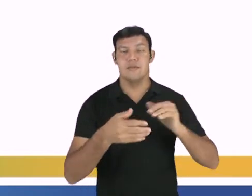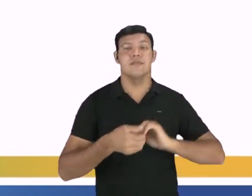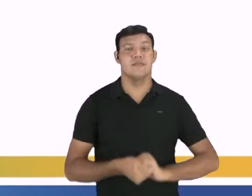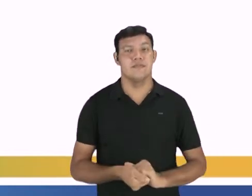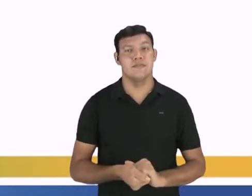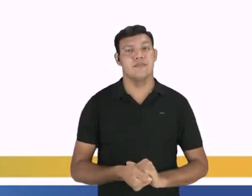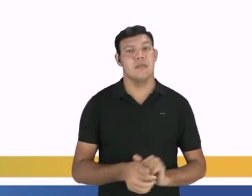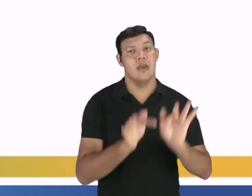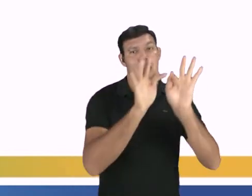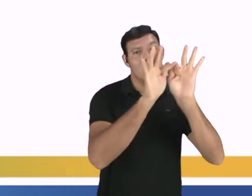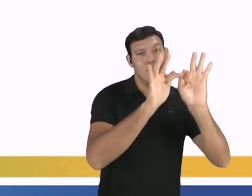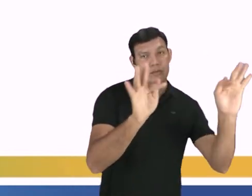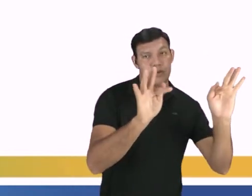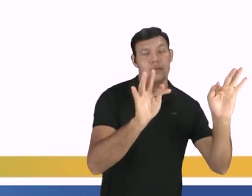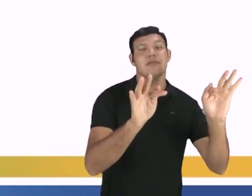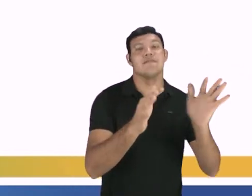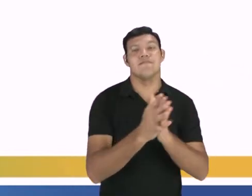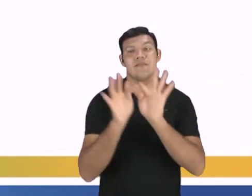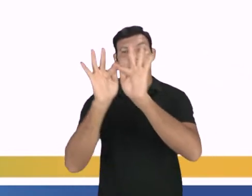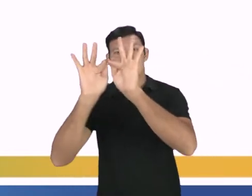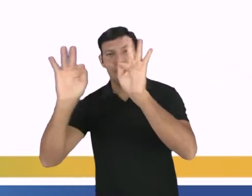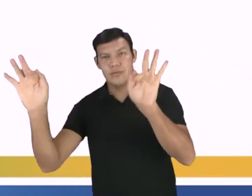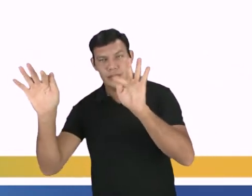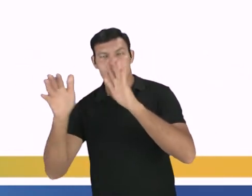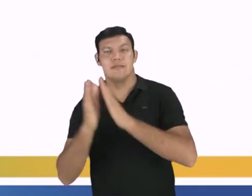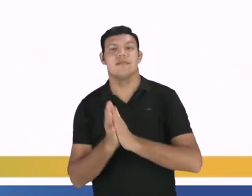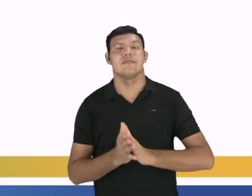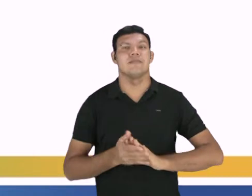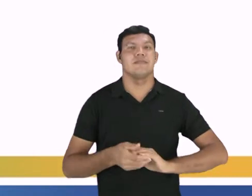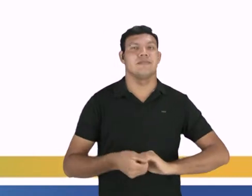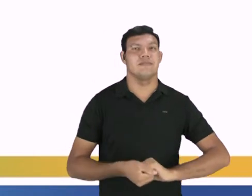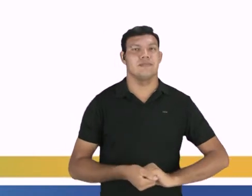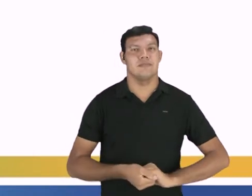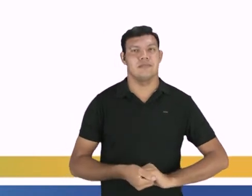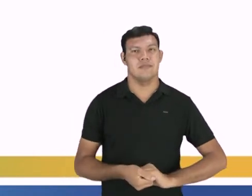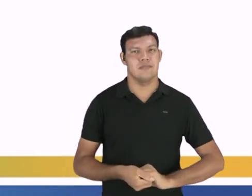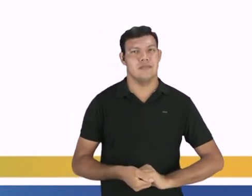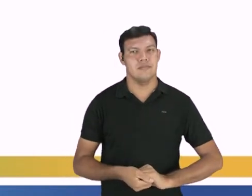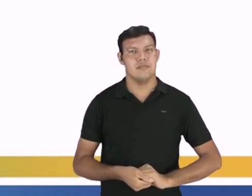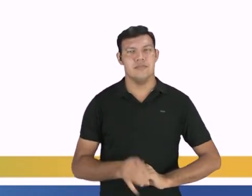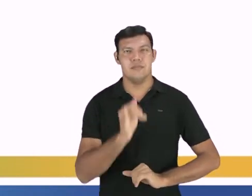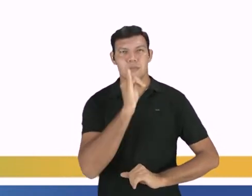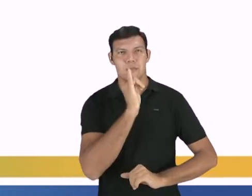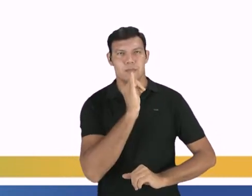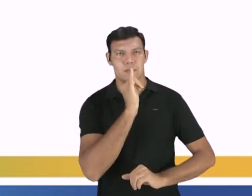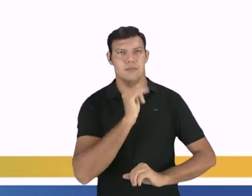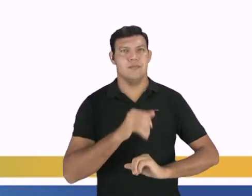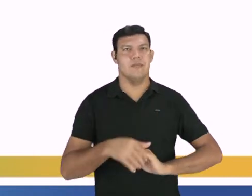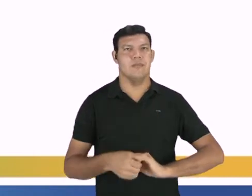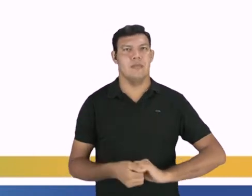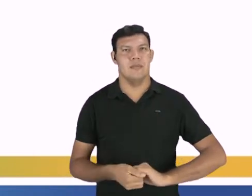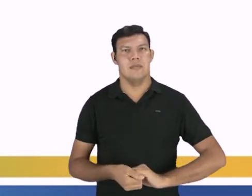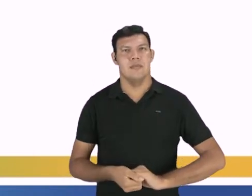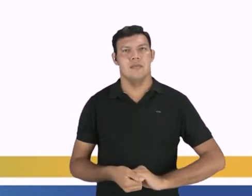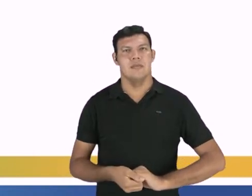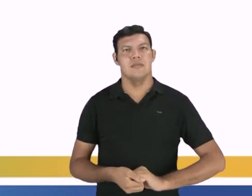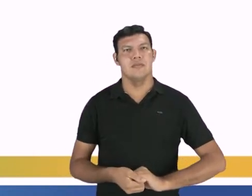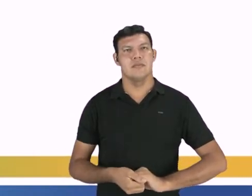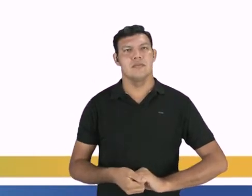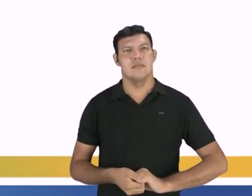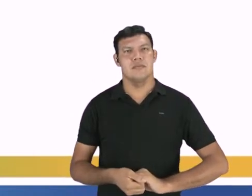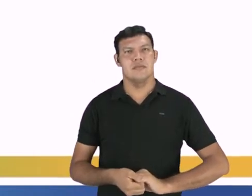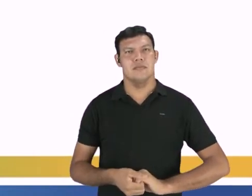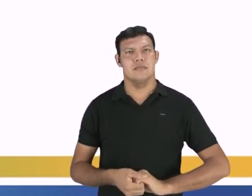teremos uma oração no presente simples e outra oração no futuro simples. Temos aí o exemplo. If the weather is